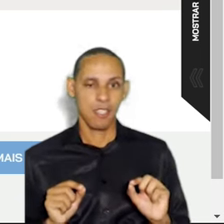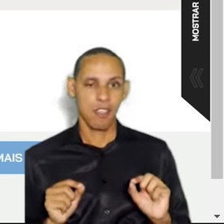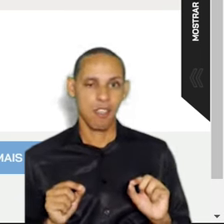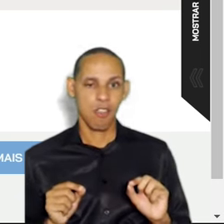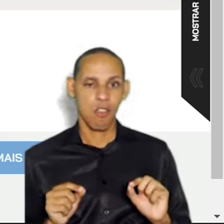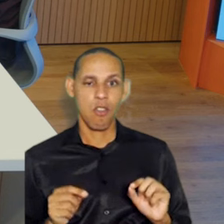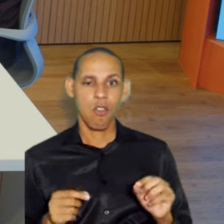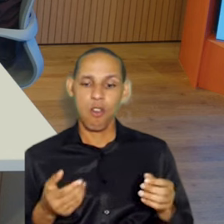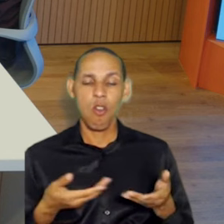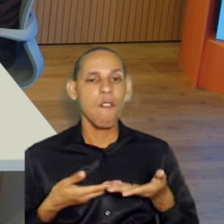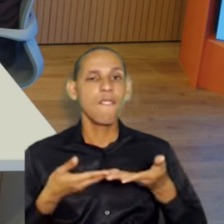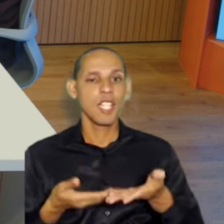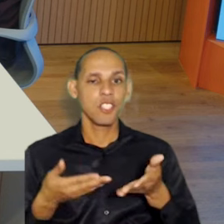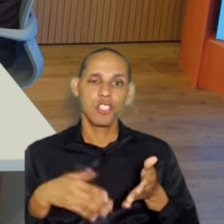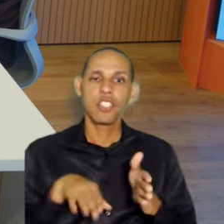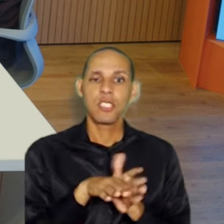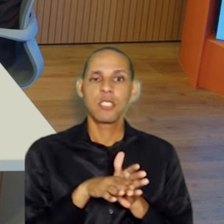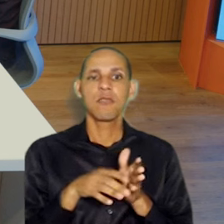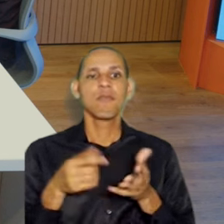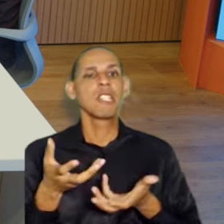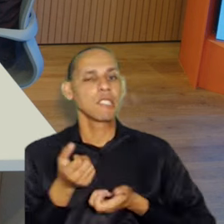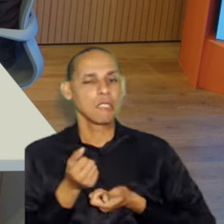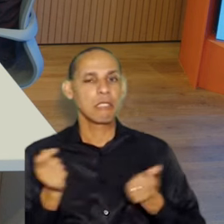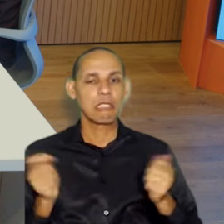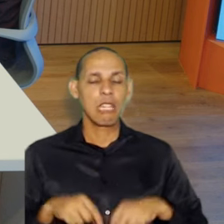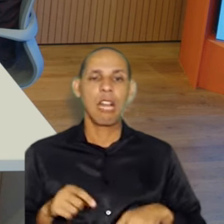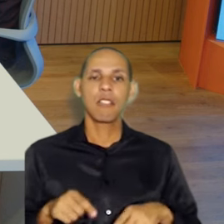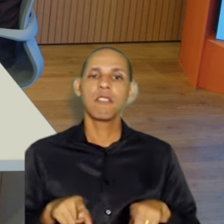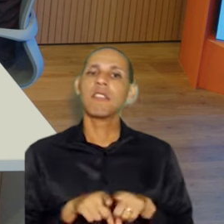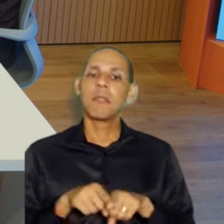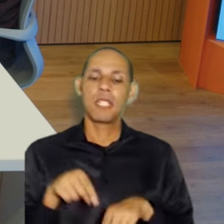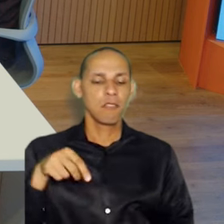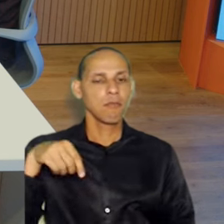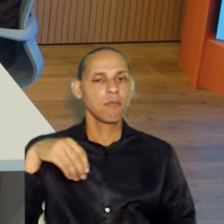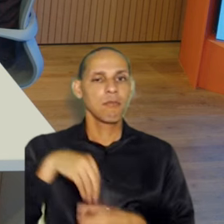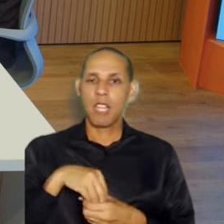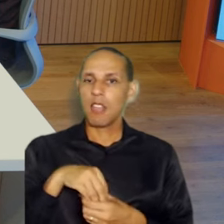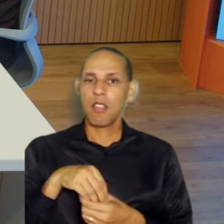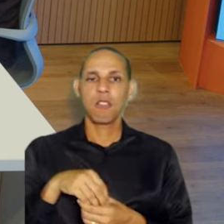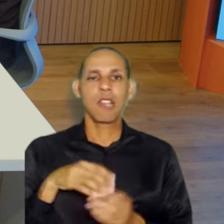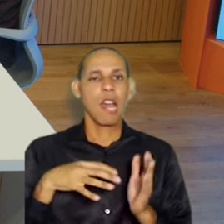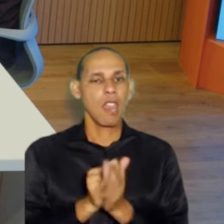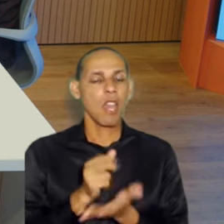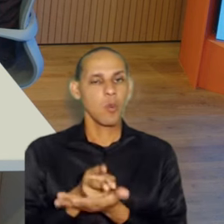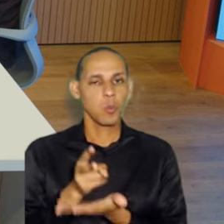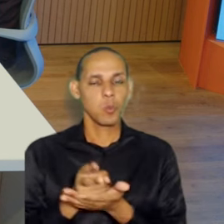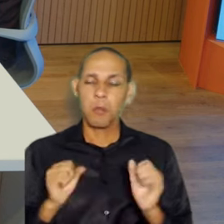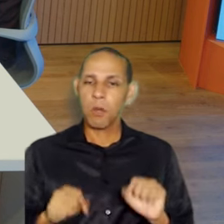vind a gente tá conseguindo receber tá dando né a gente pode dar até andamento por aqui nos cadastros a gente poderia e a